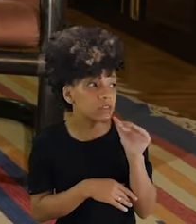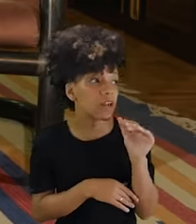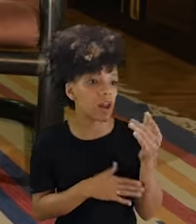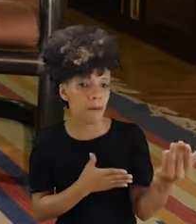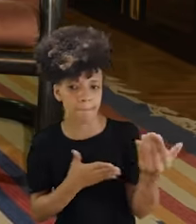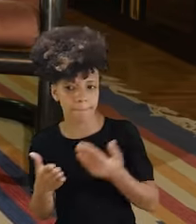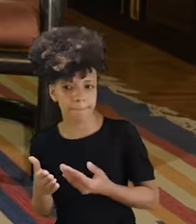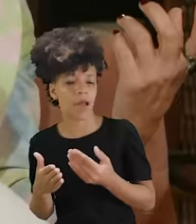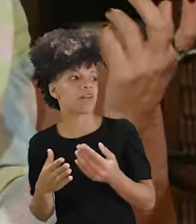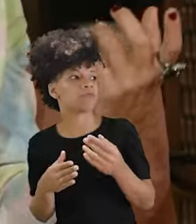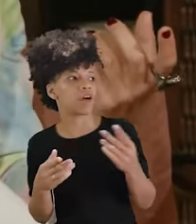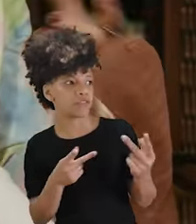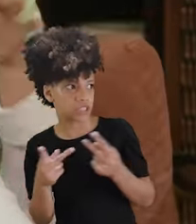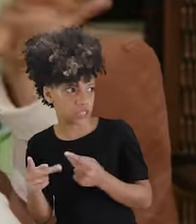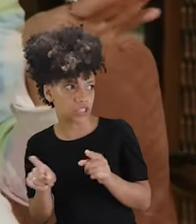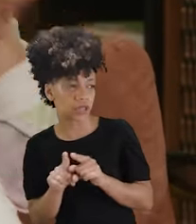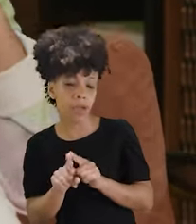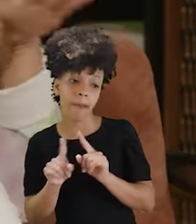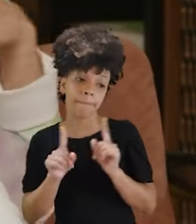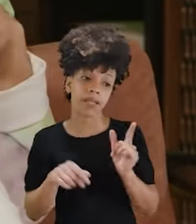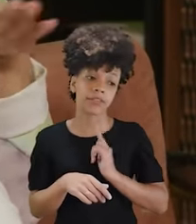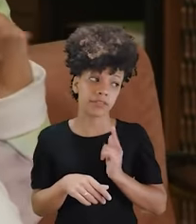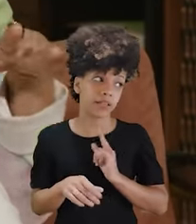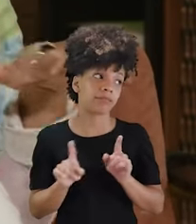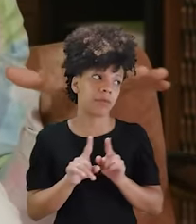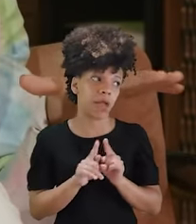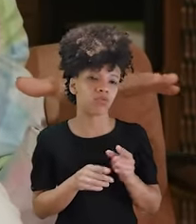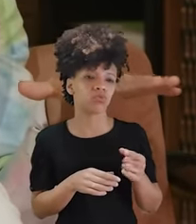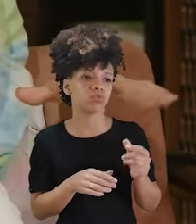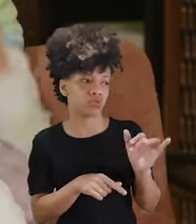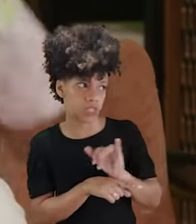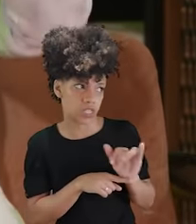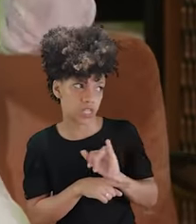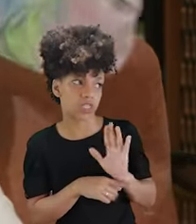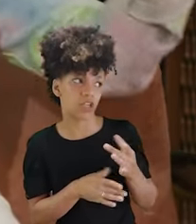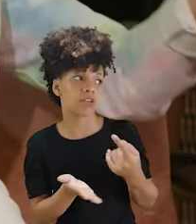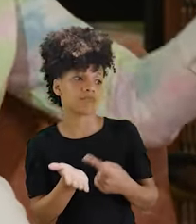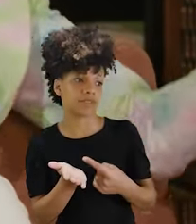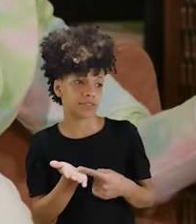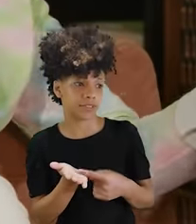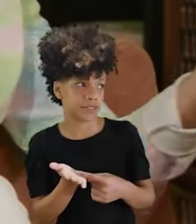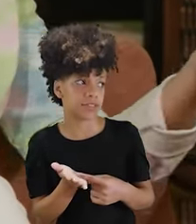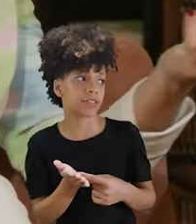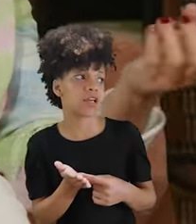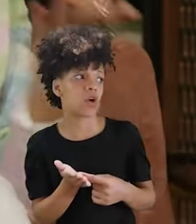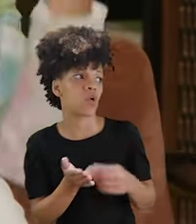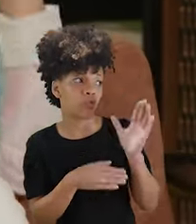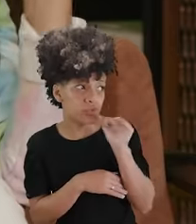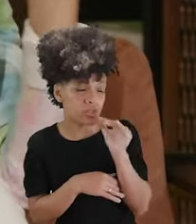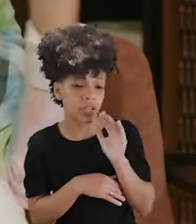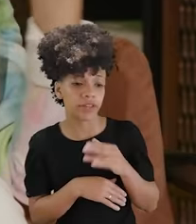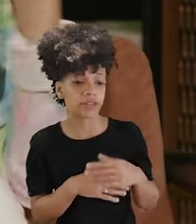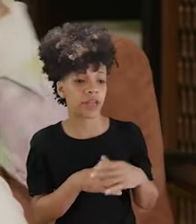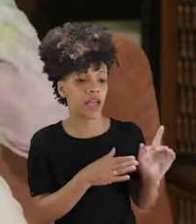coloco passageiro para dentro mas também tem aqueles que fazem os cambalachos os passageiros que já combinam com o tripulante